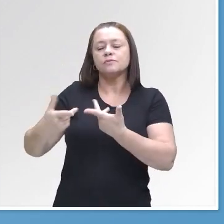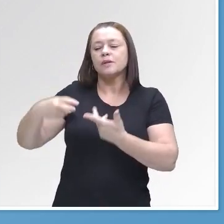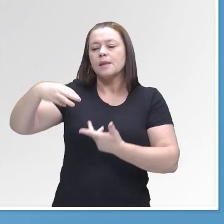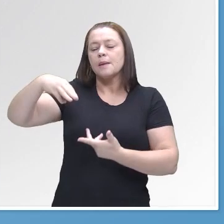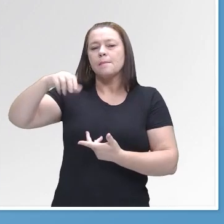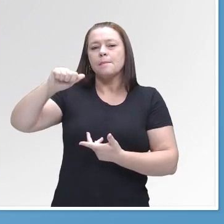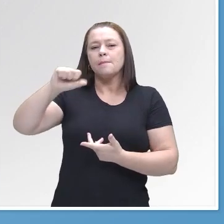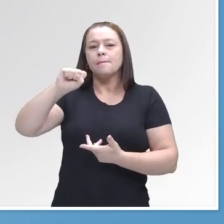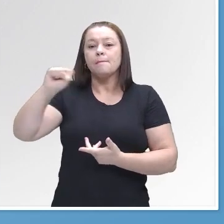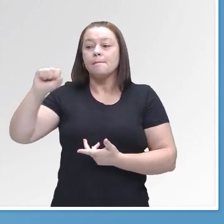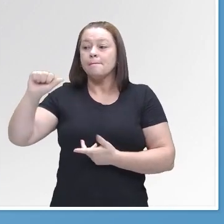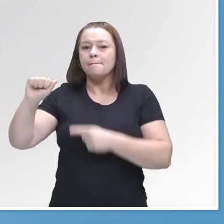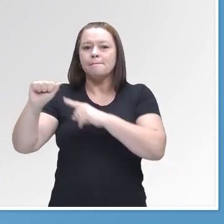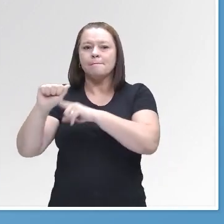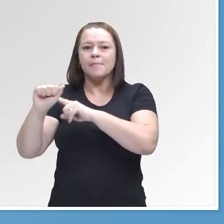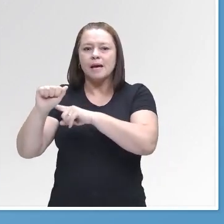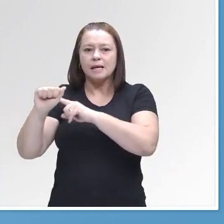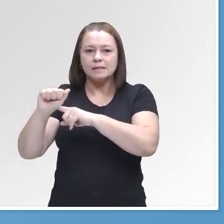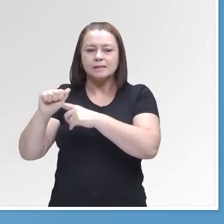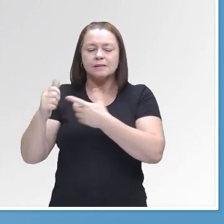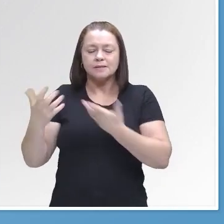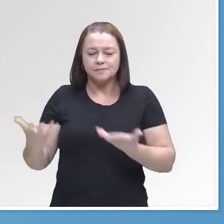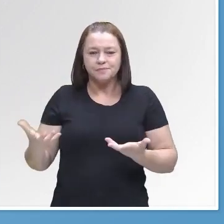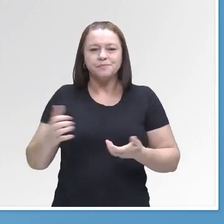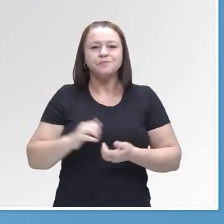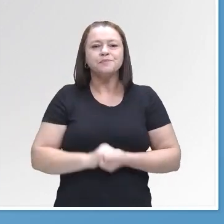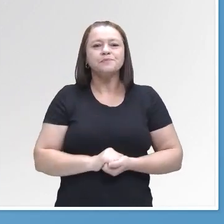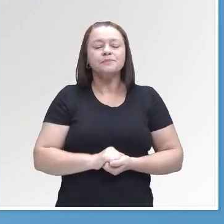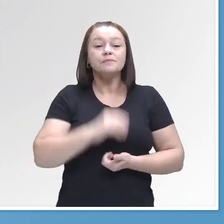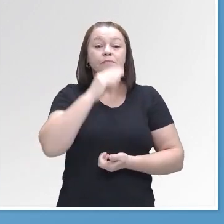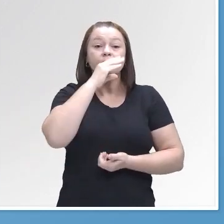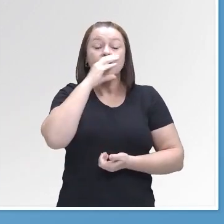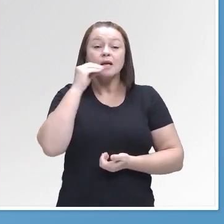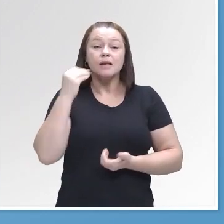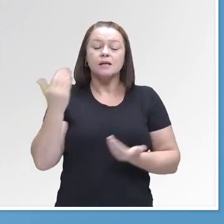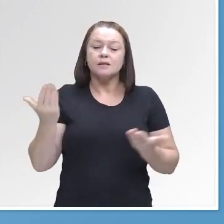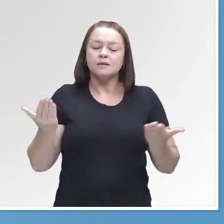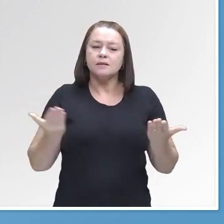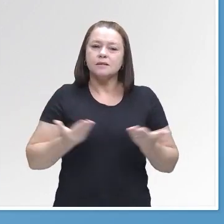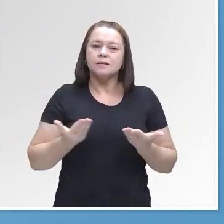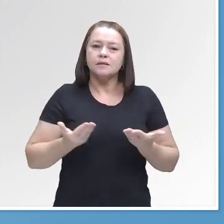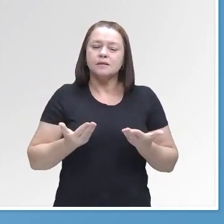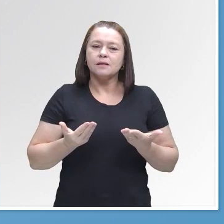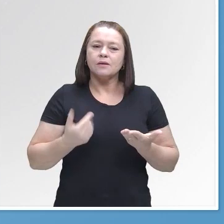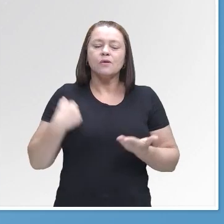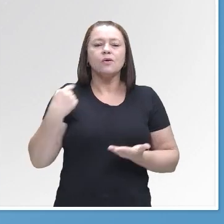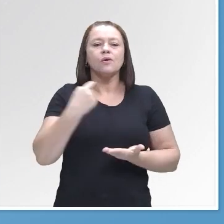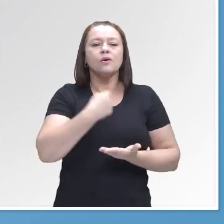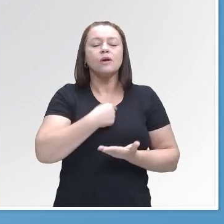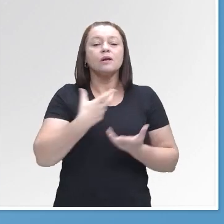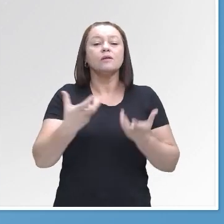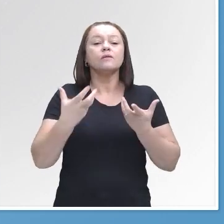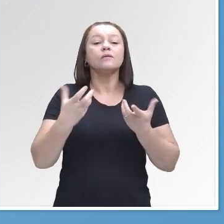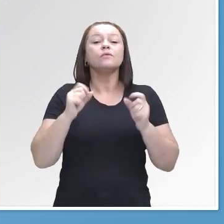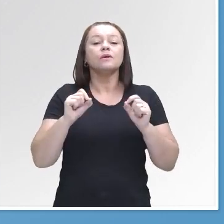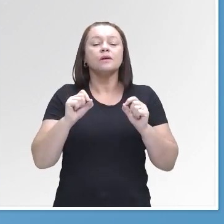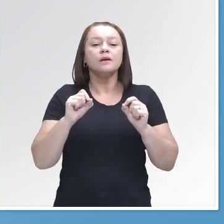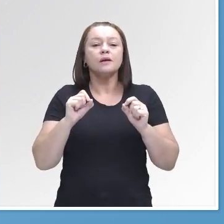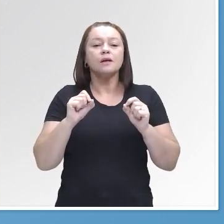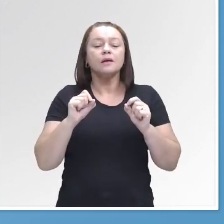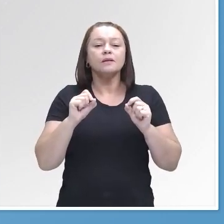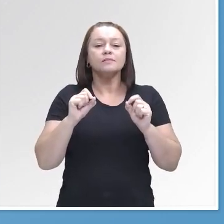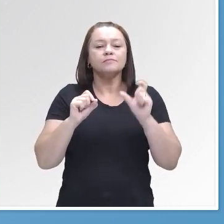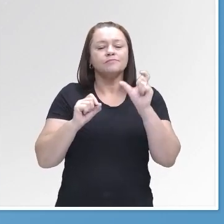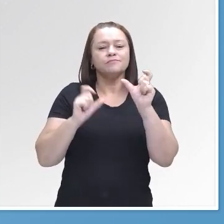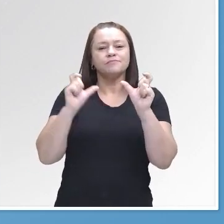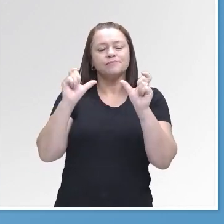massa, sólidos. Crianças, agora nós vamos para as